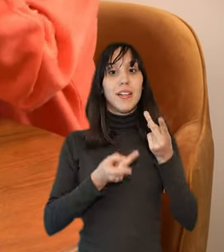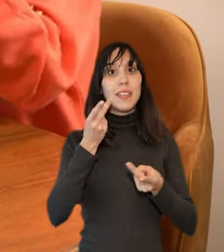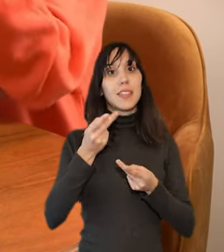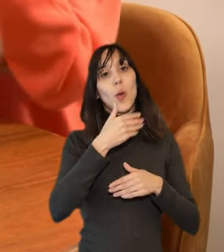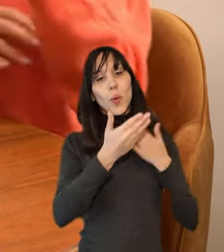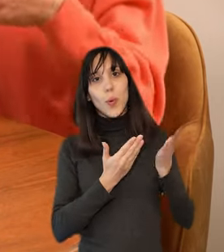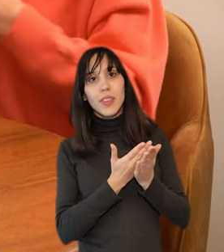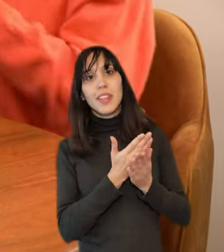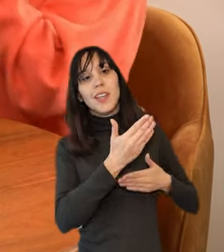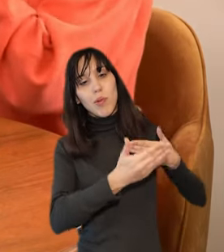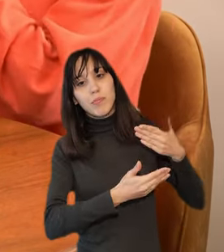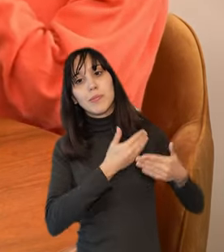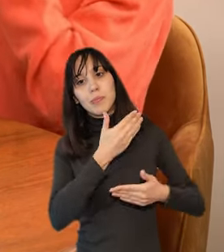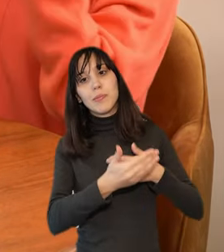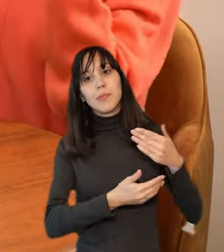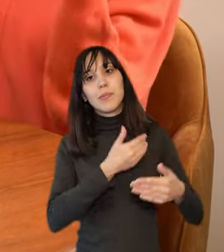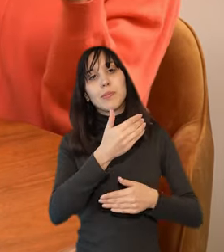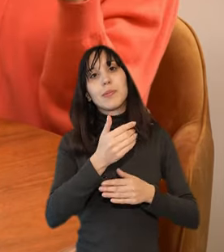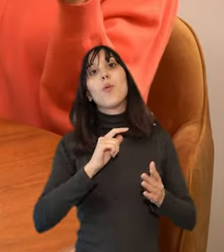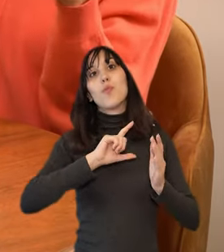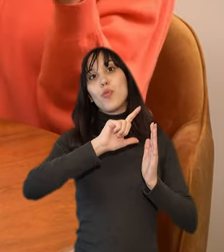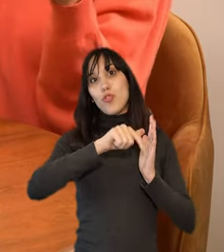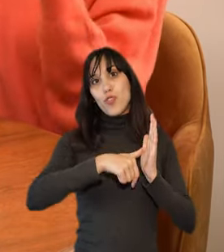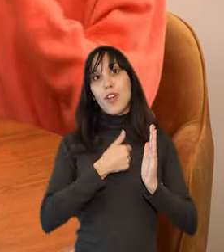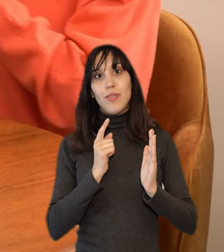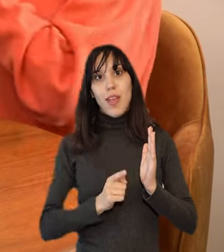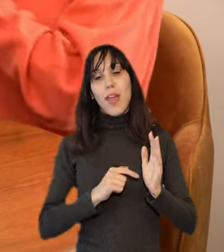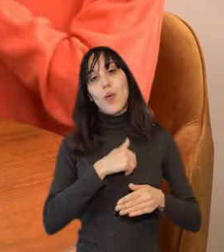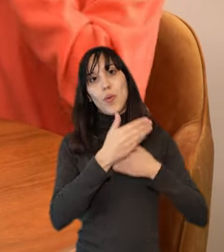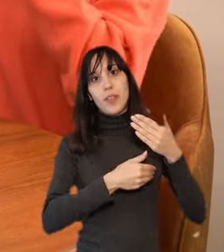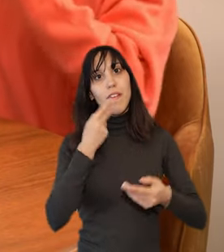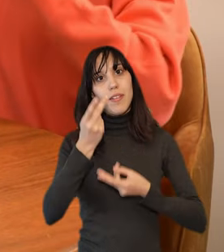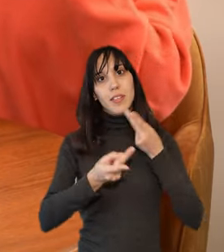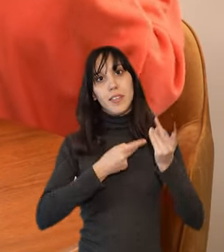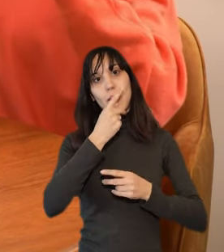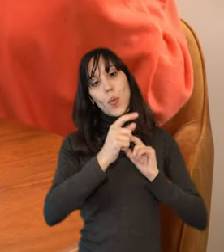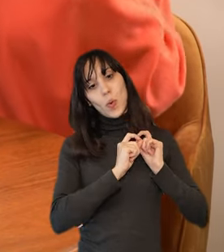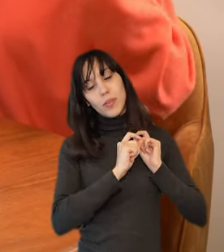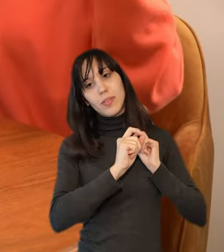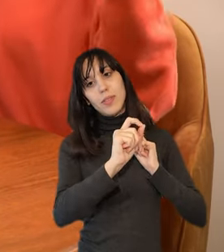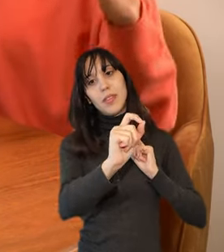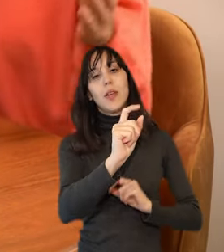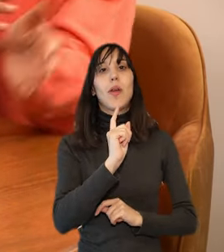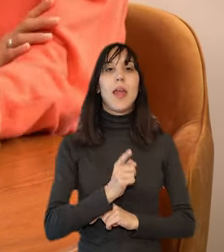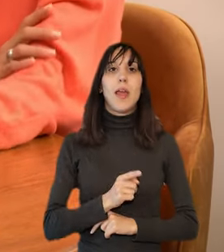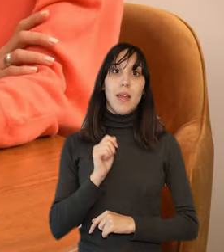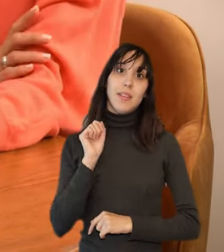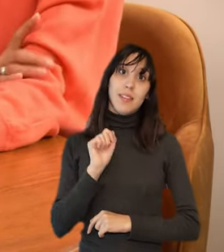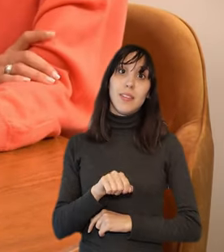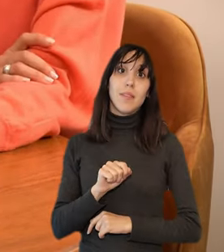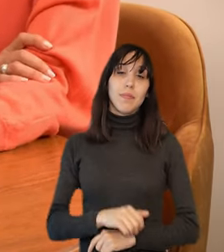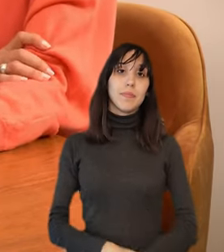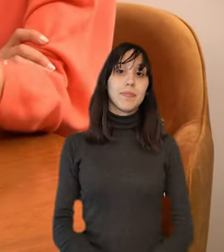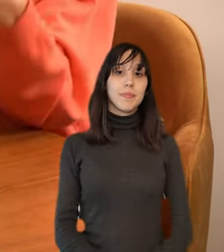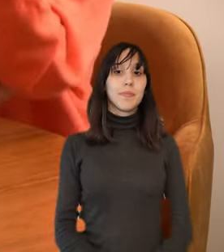contínua precisamente o projeto não é Ten o tal projeto e a avaliação vai sendo fe vai sendo feita não é de forma